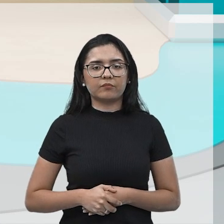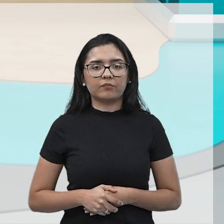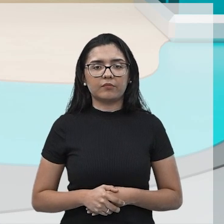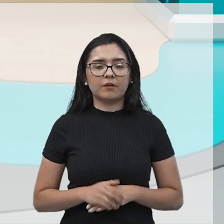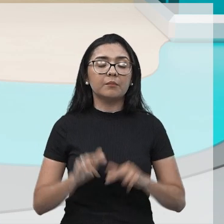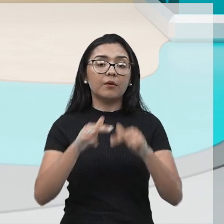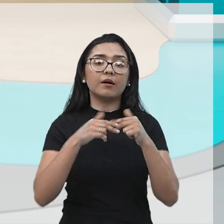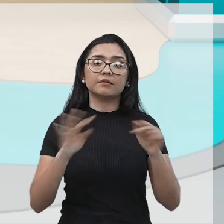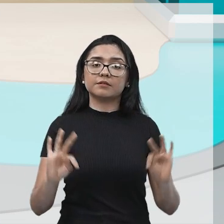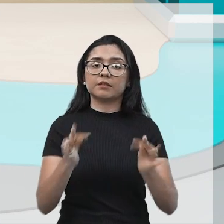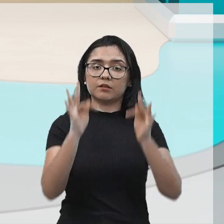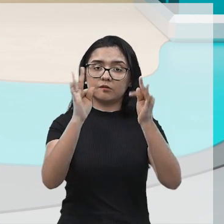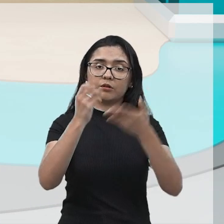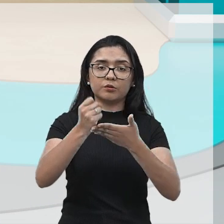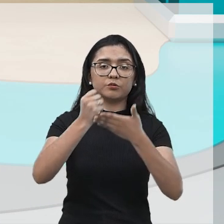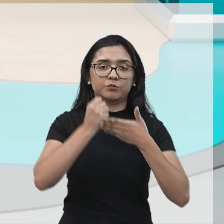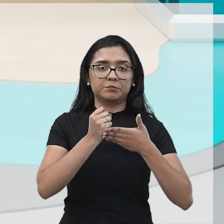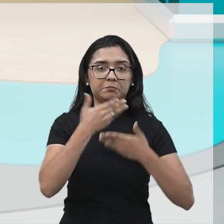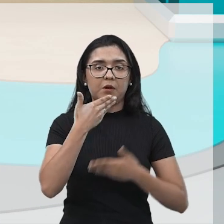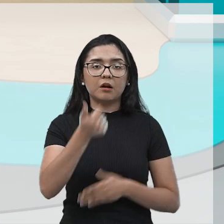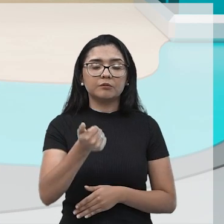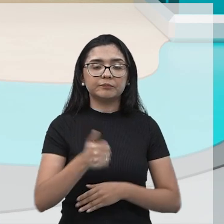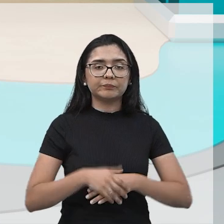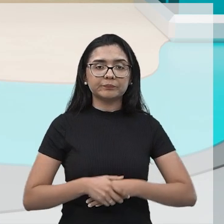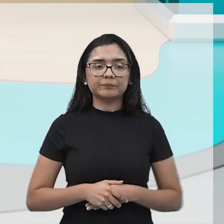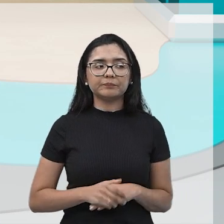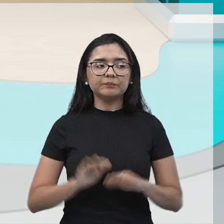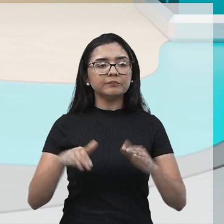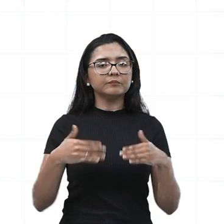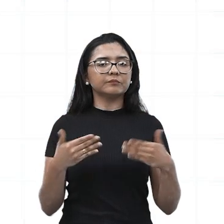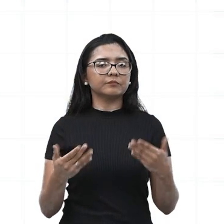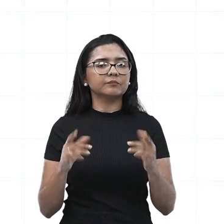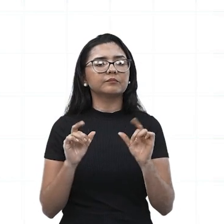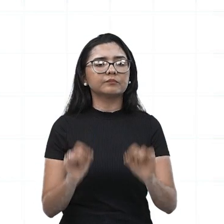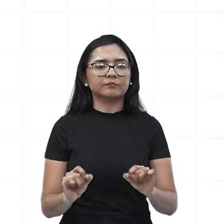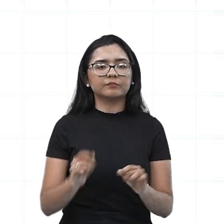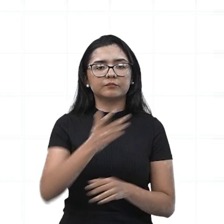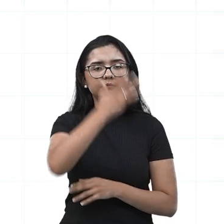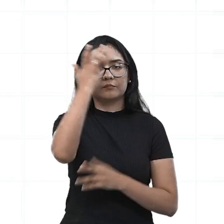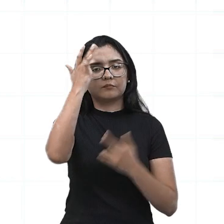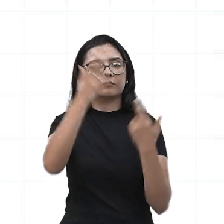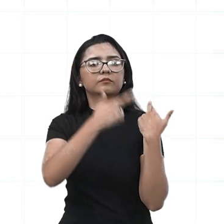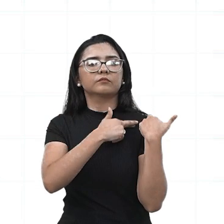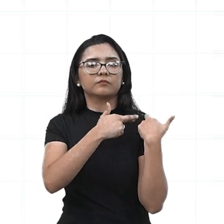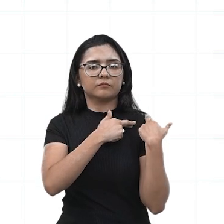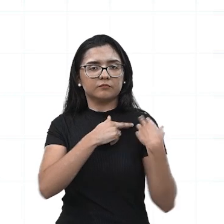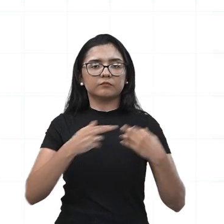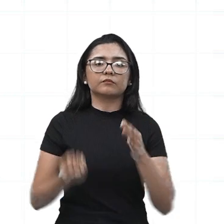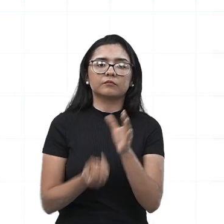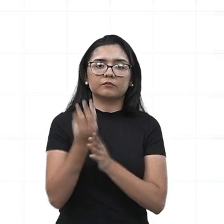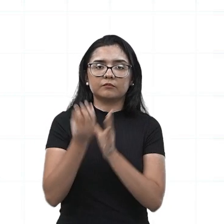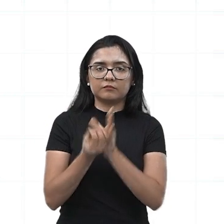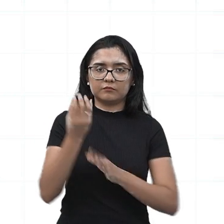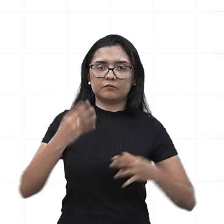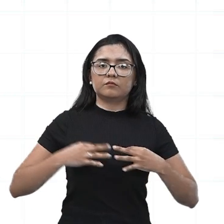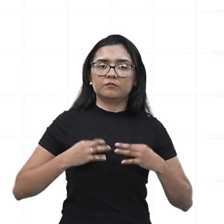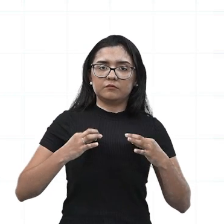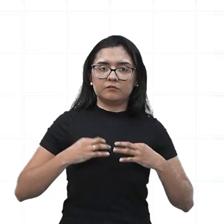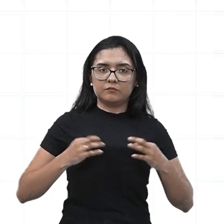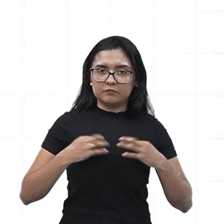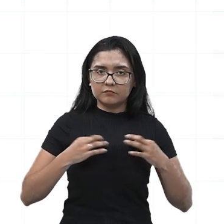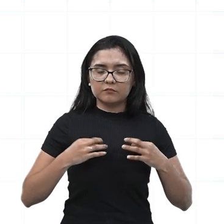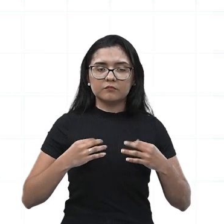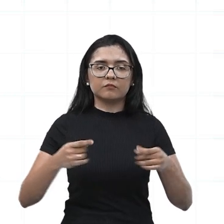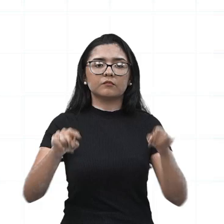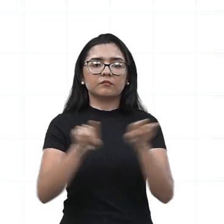essa tecnologia que nós temos. Então, os figurinistas, eles são responsáveis pelo design